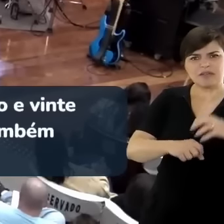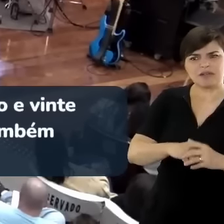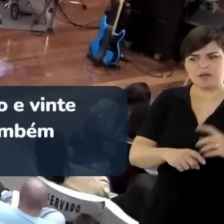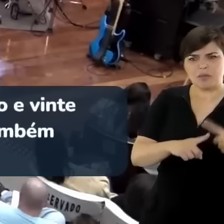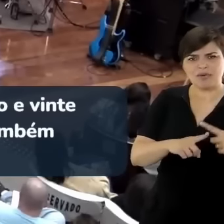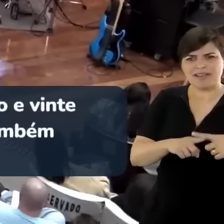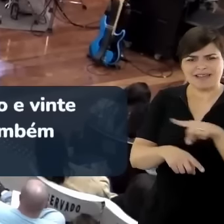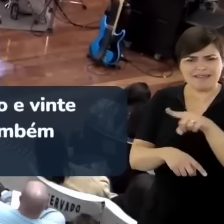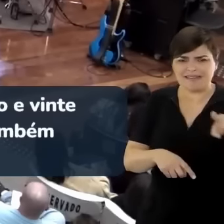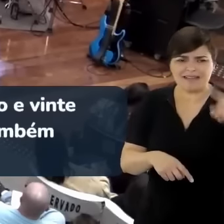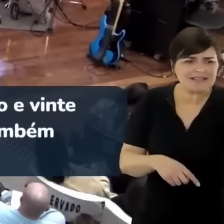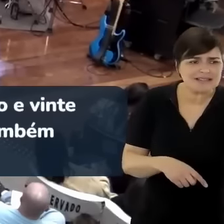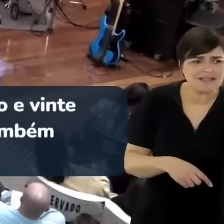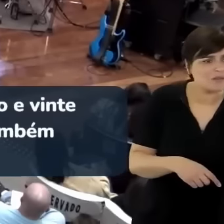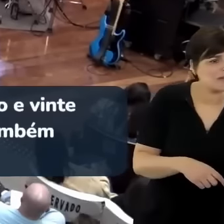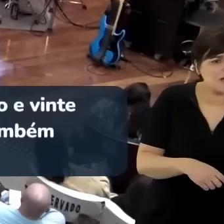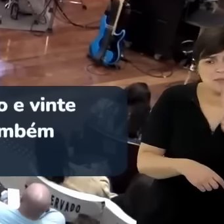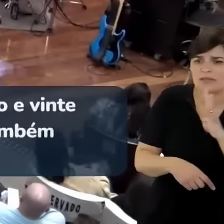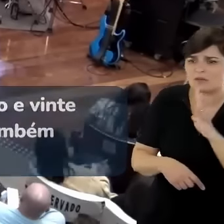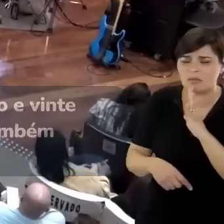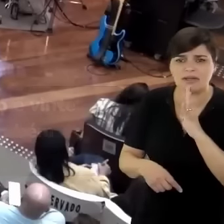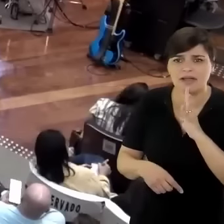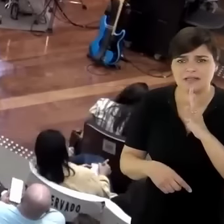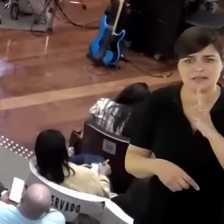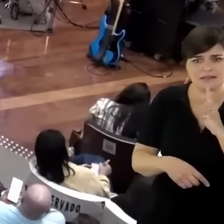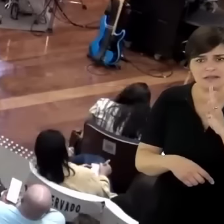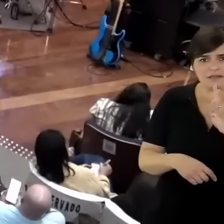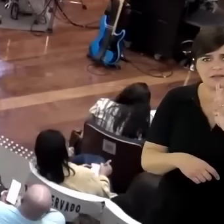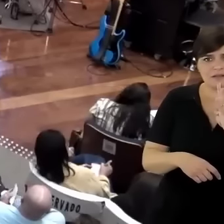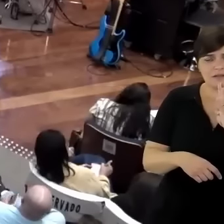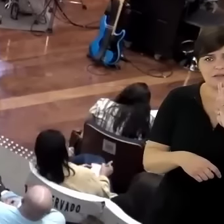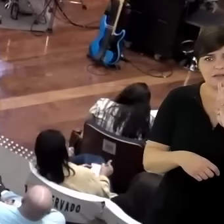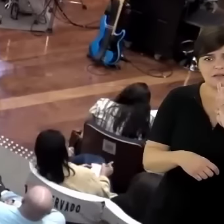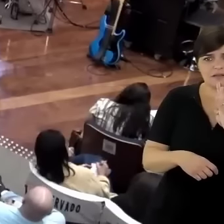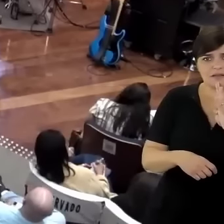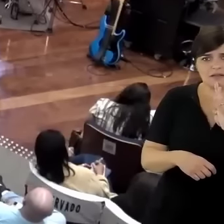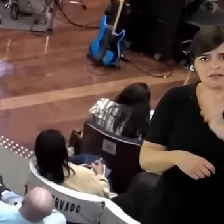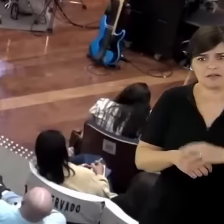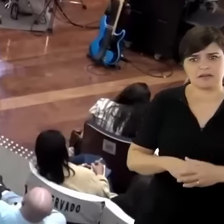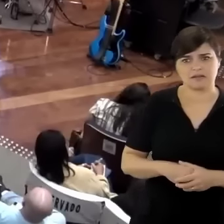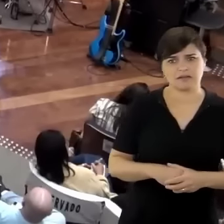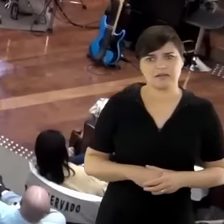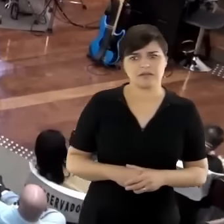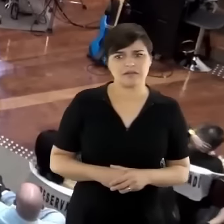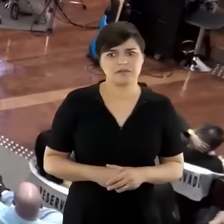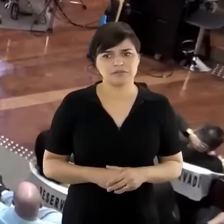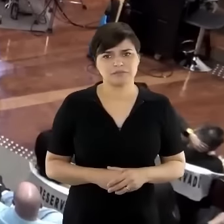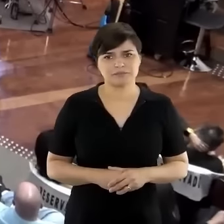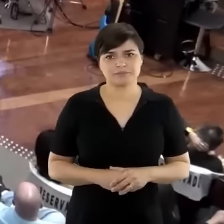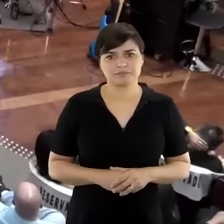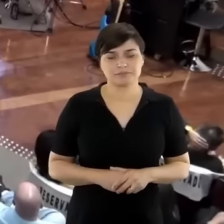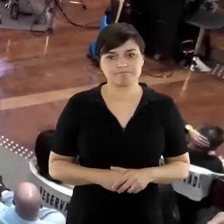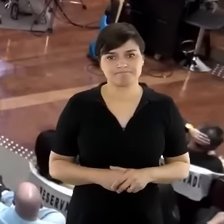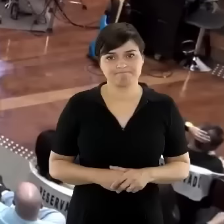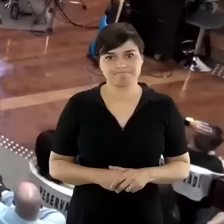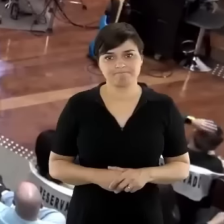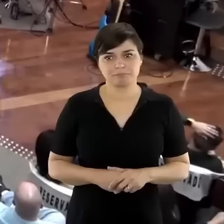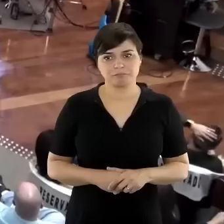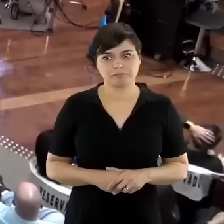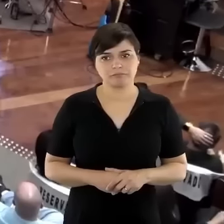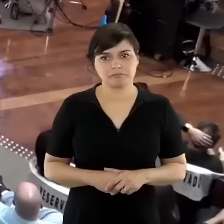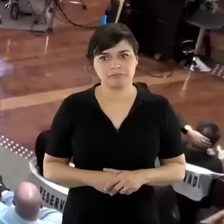esquerda também muitos animais alguns estudiosos querem pensar que os 120.000